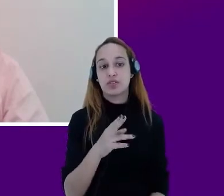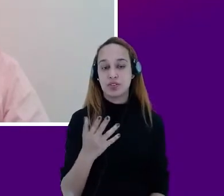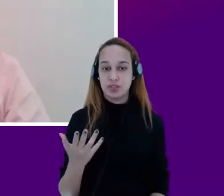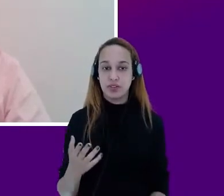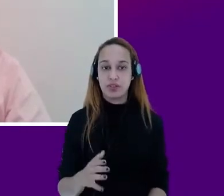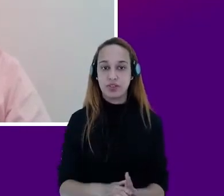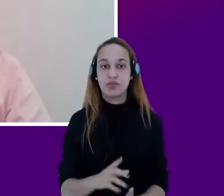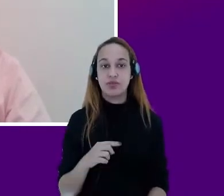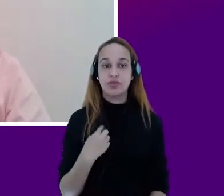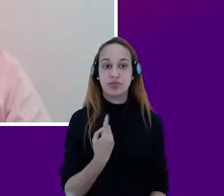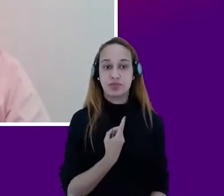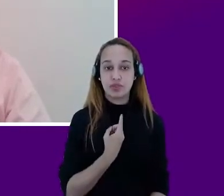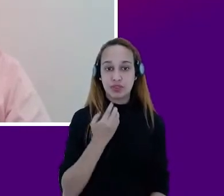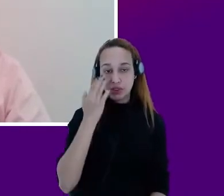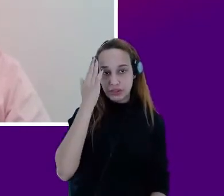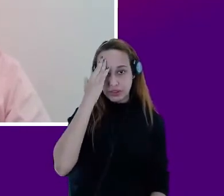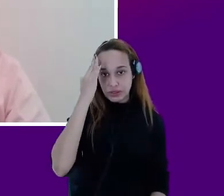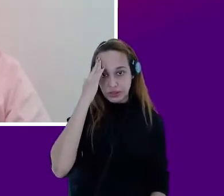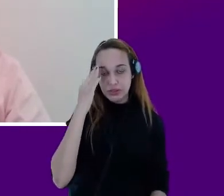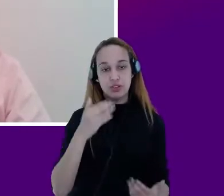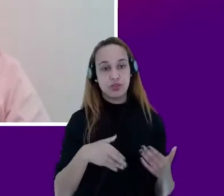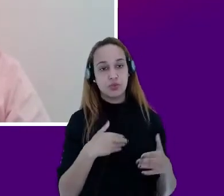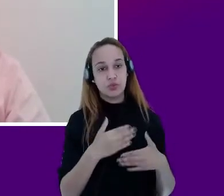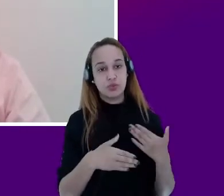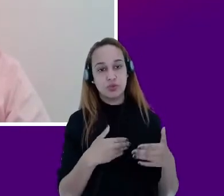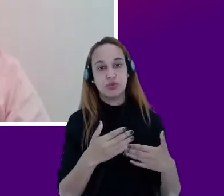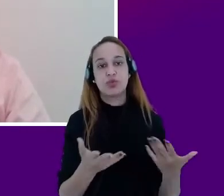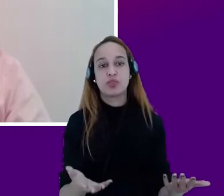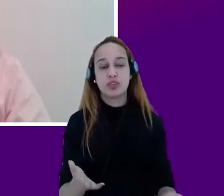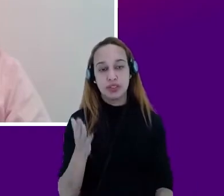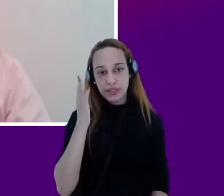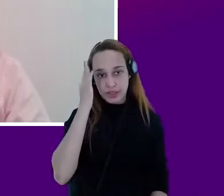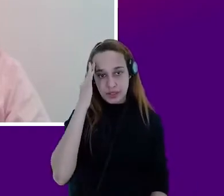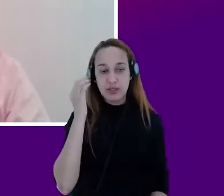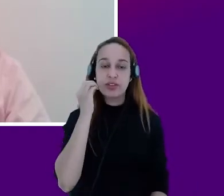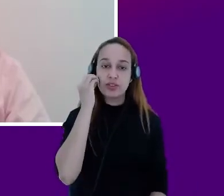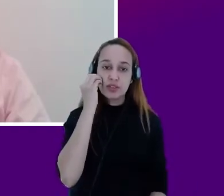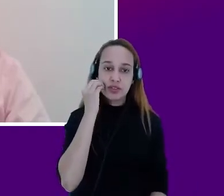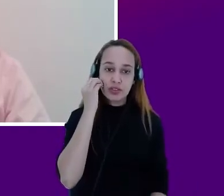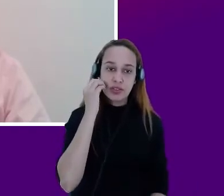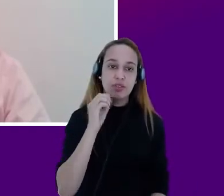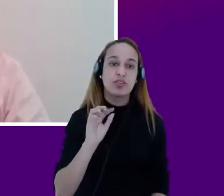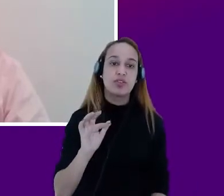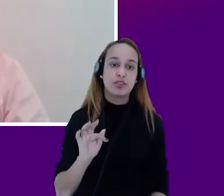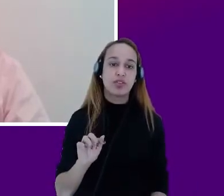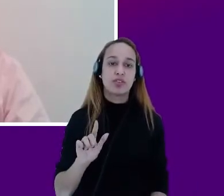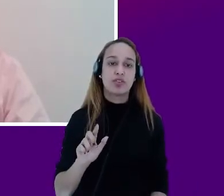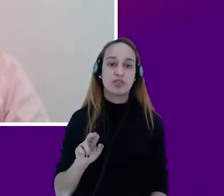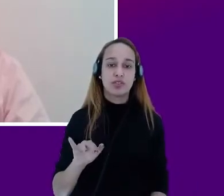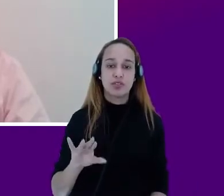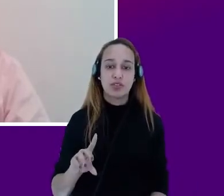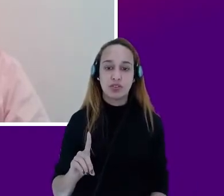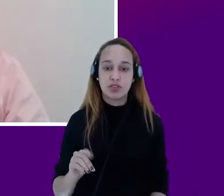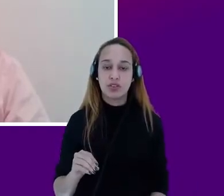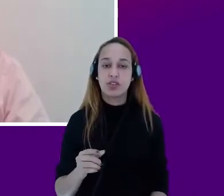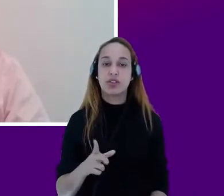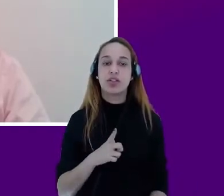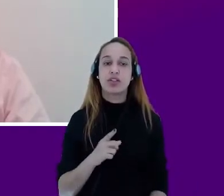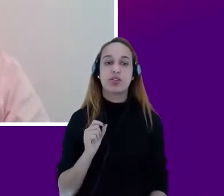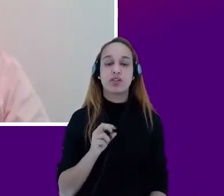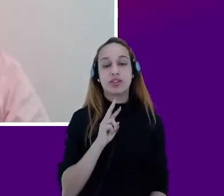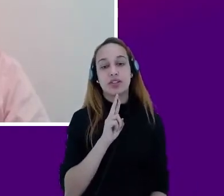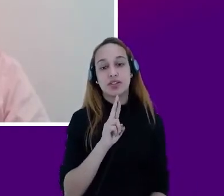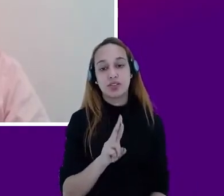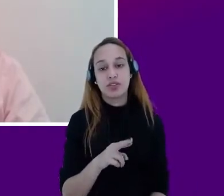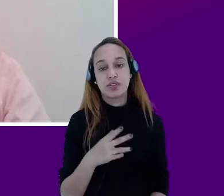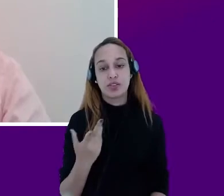que processos otimizados, a gente sabe que uma experiência mais fluida, de certa forma, traz resultado. E, no fim das contas, é um pouco